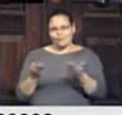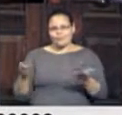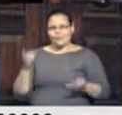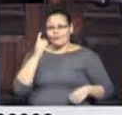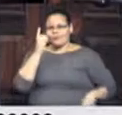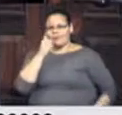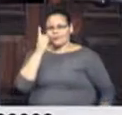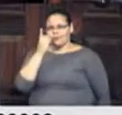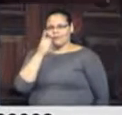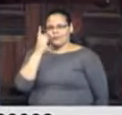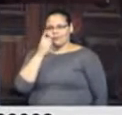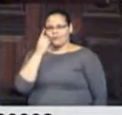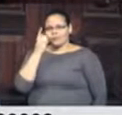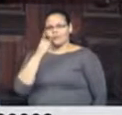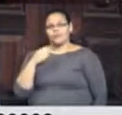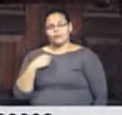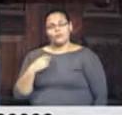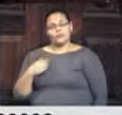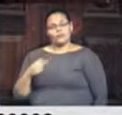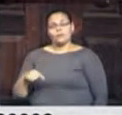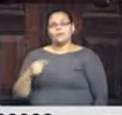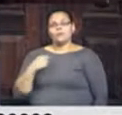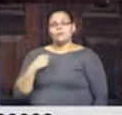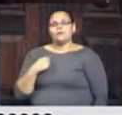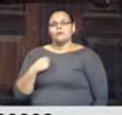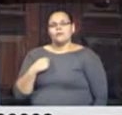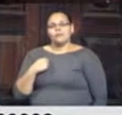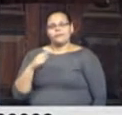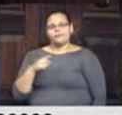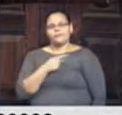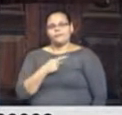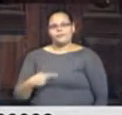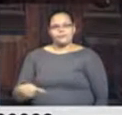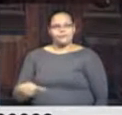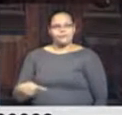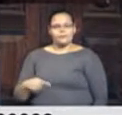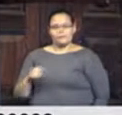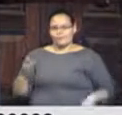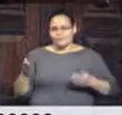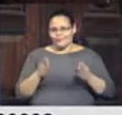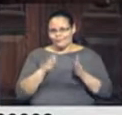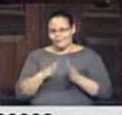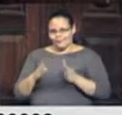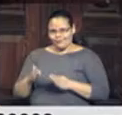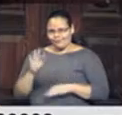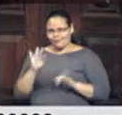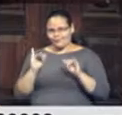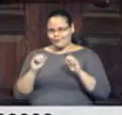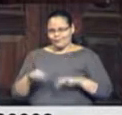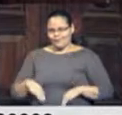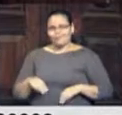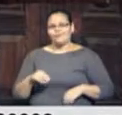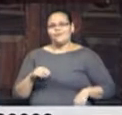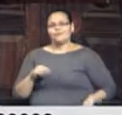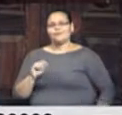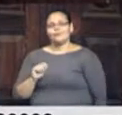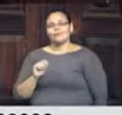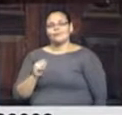senhores. Trago, presidente, a esse expediente final também um pouco